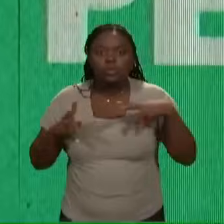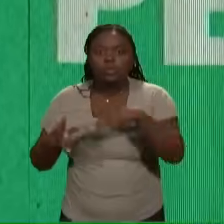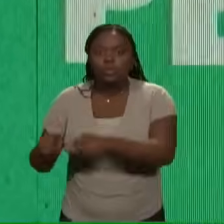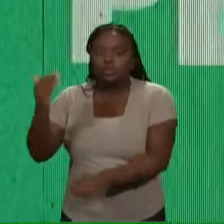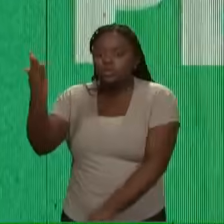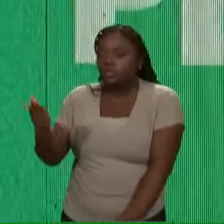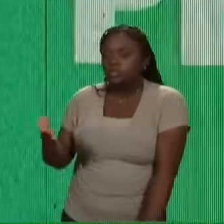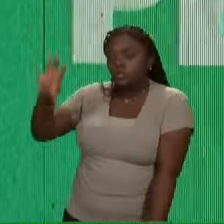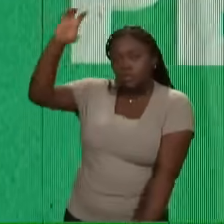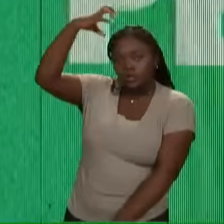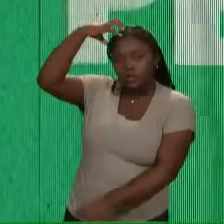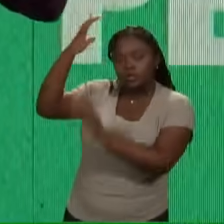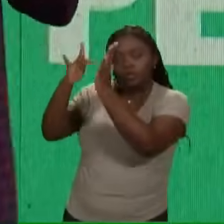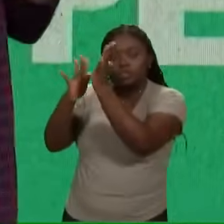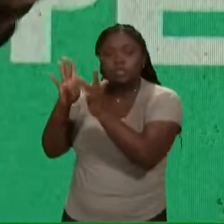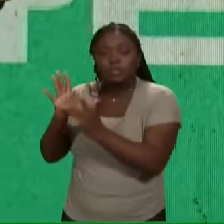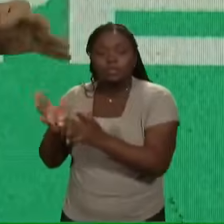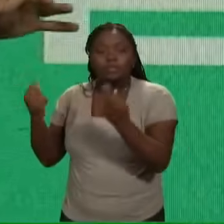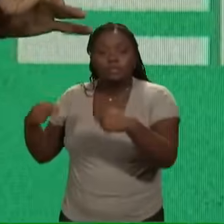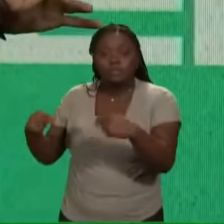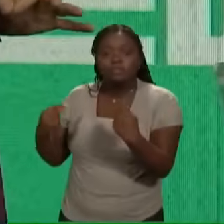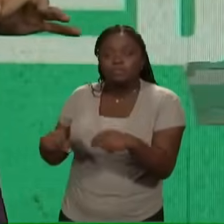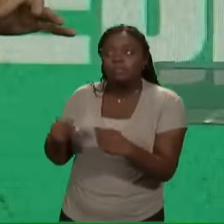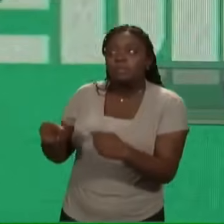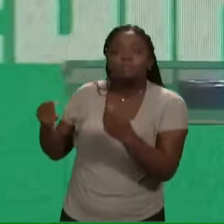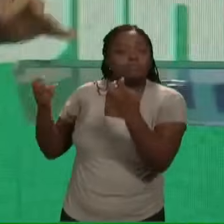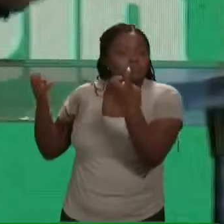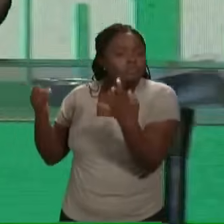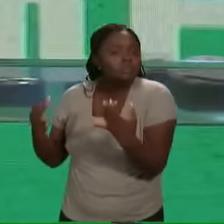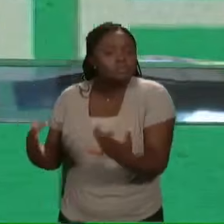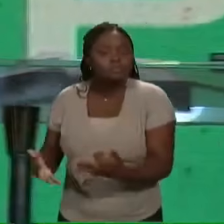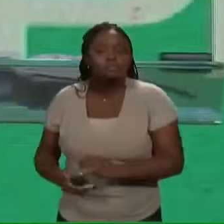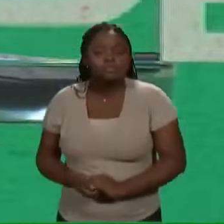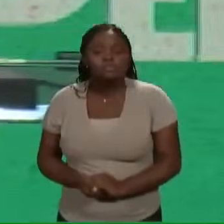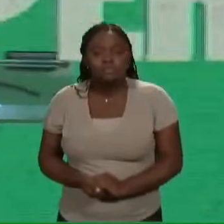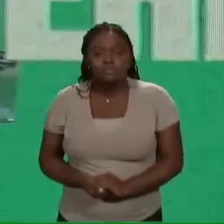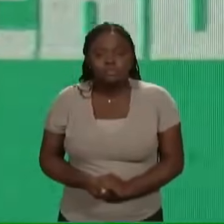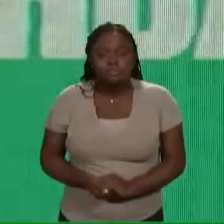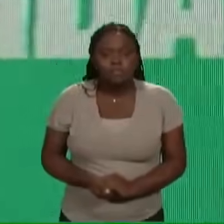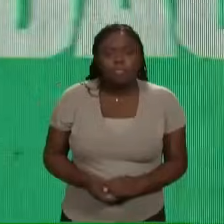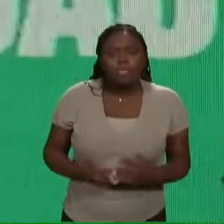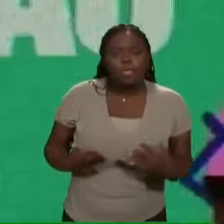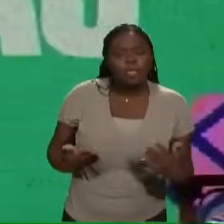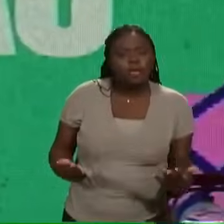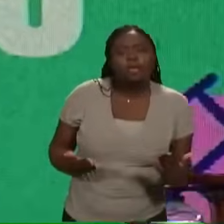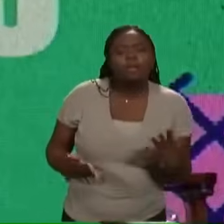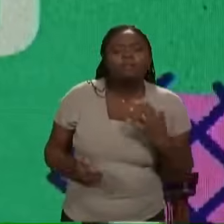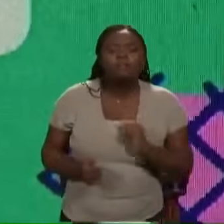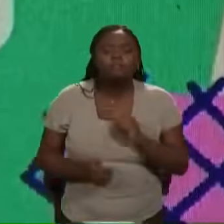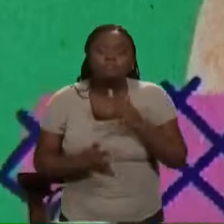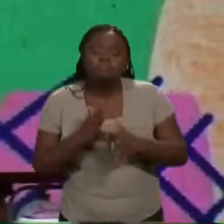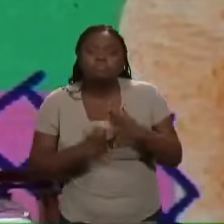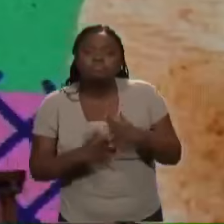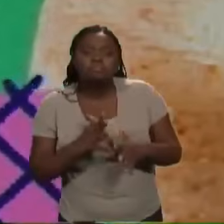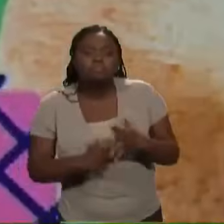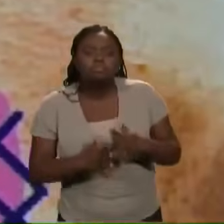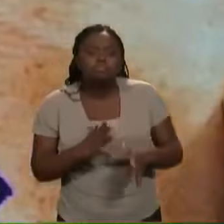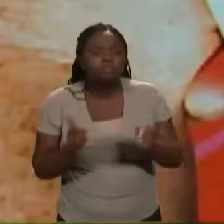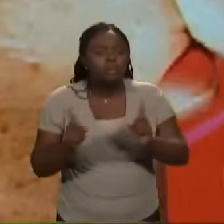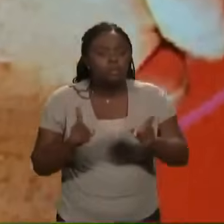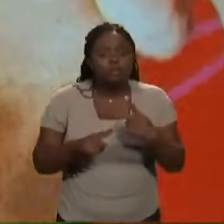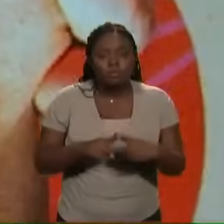rei Jesus e nós vamos ter que prestar contas. E ele não vai passar pano para ninguém, porque ele não é o